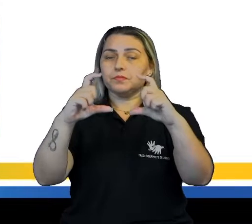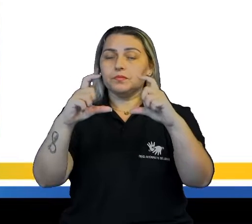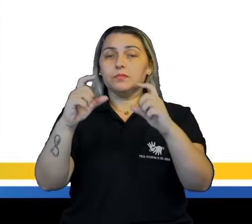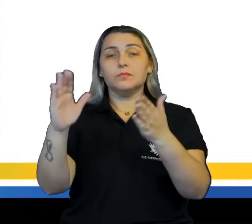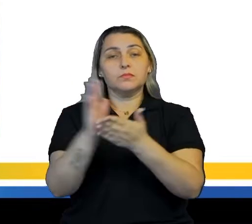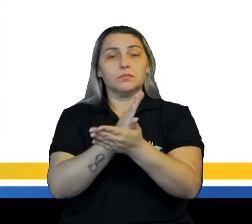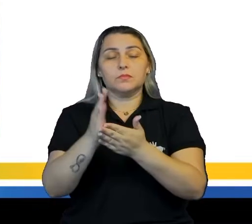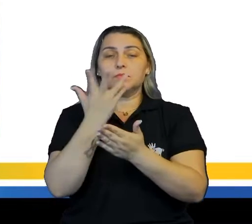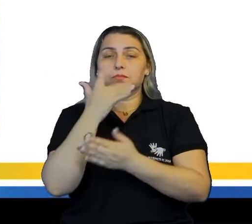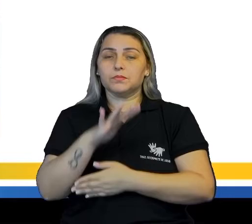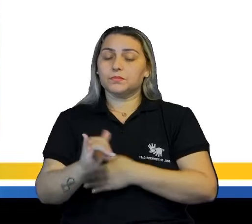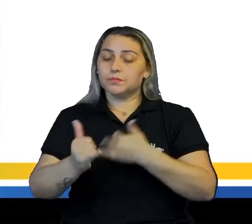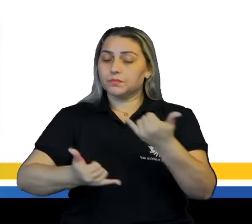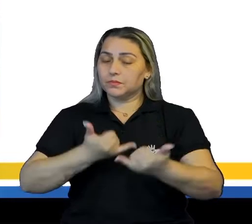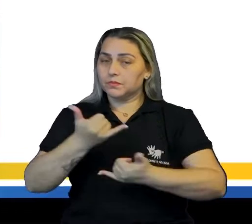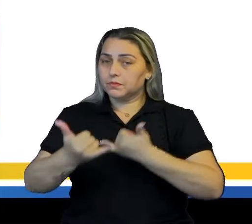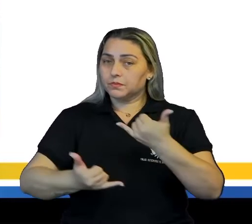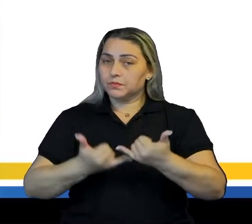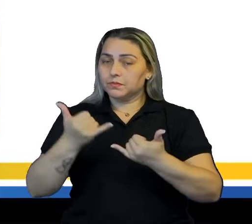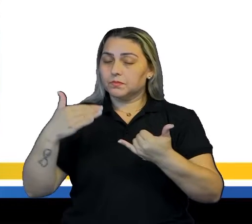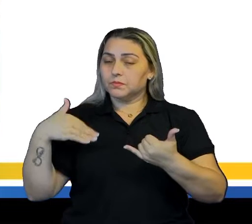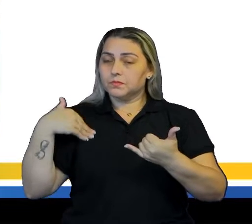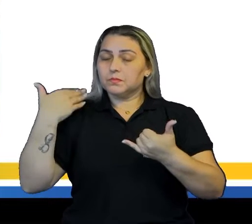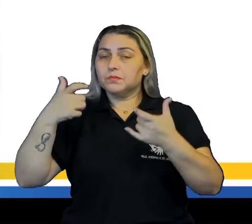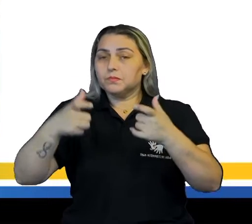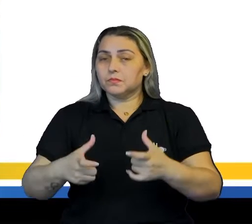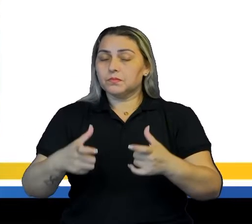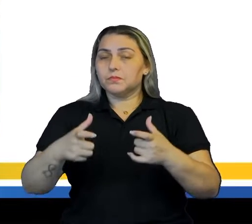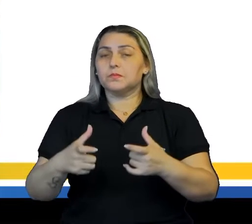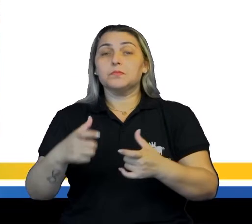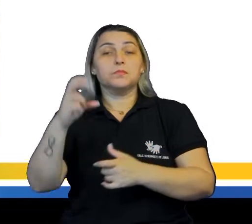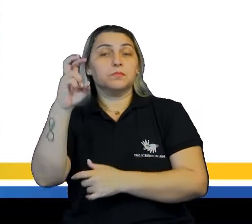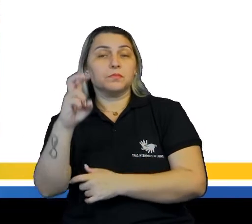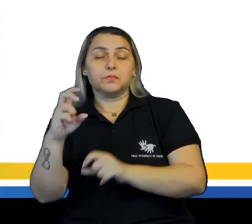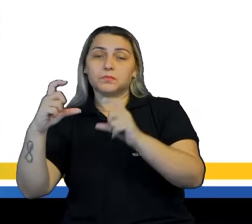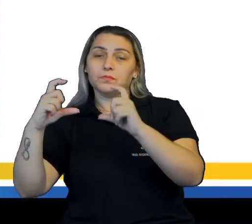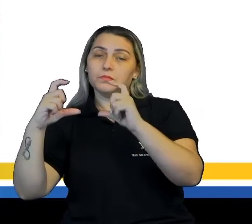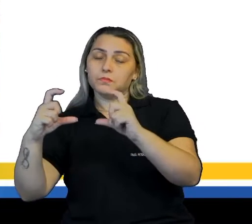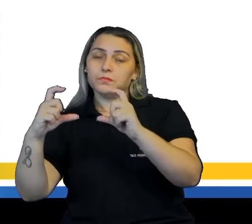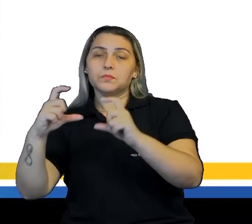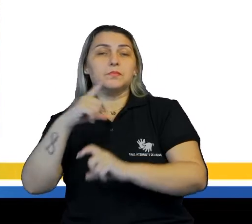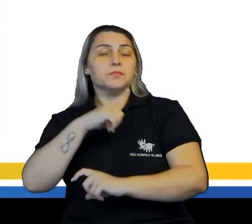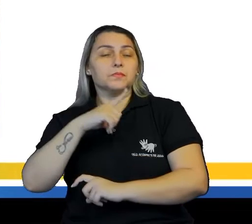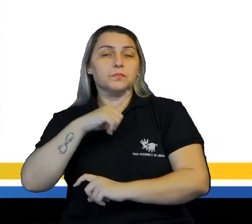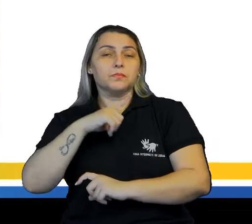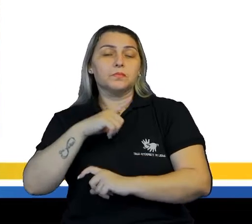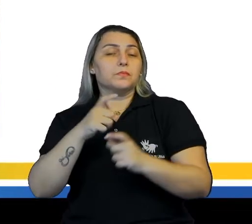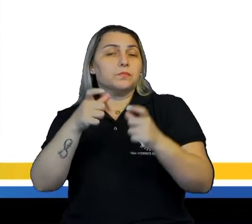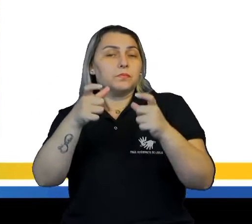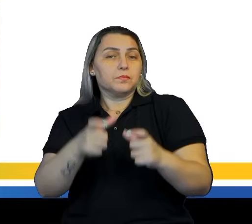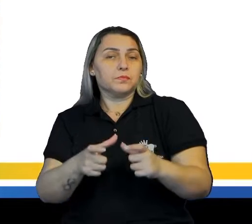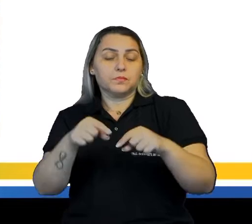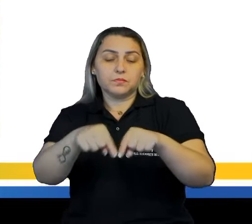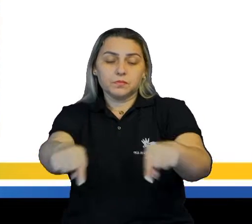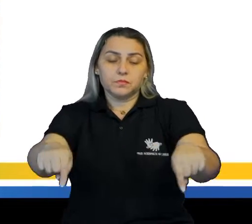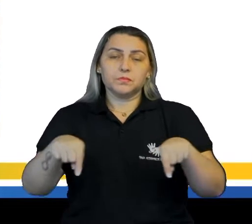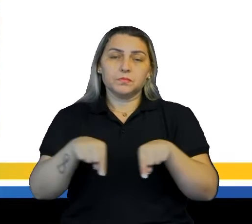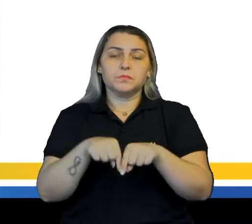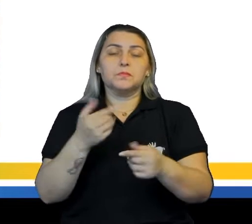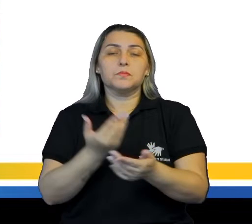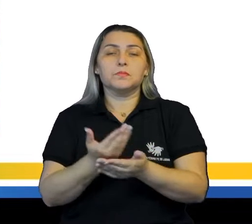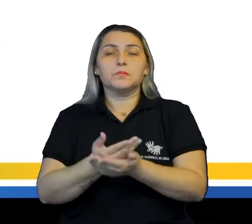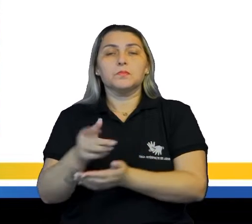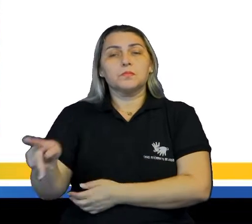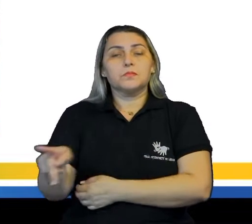algumas crianças brincando num parquinho. E no quinto quadrinho, nós temos um ambiente de uma sala de aula com